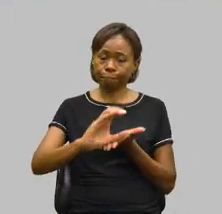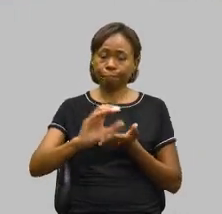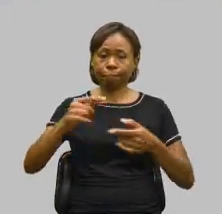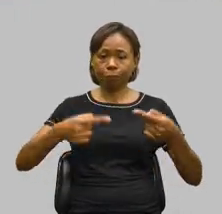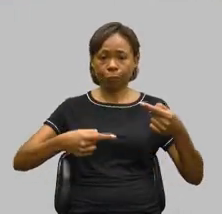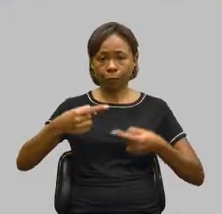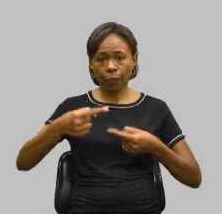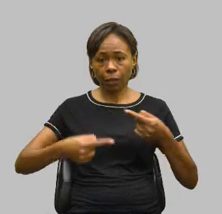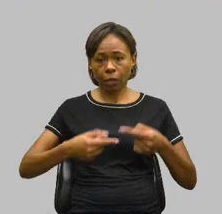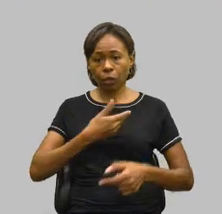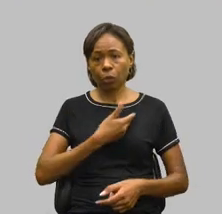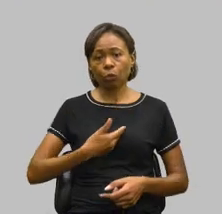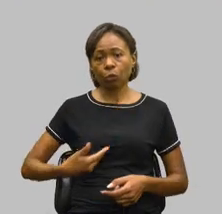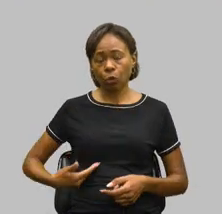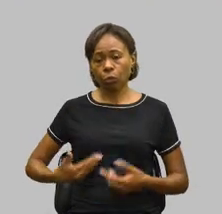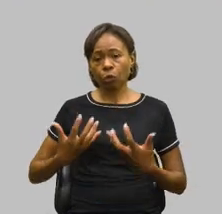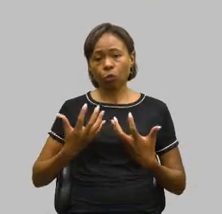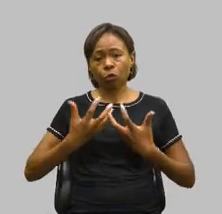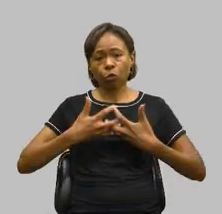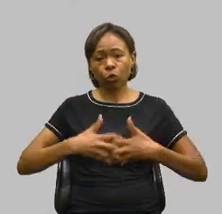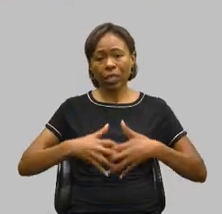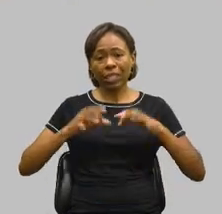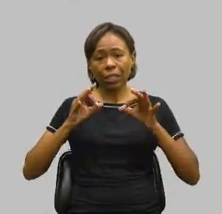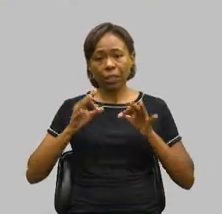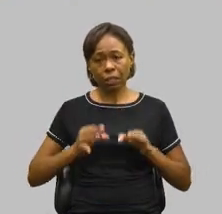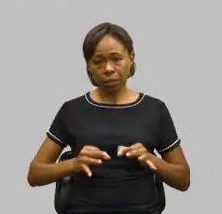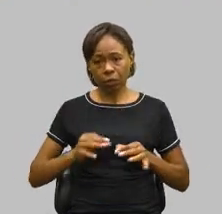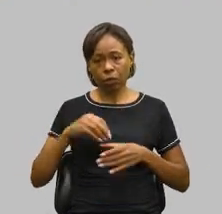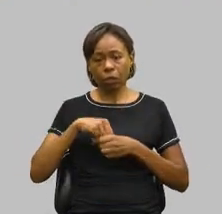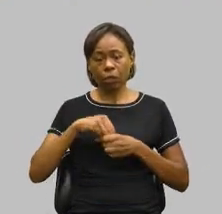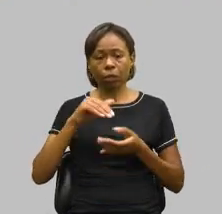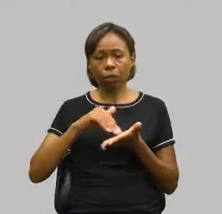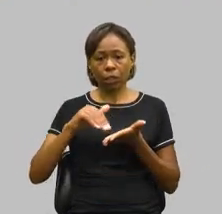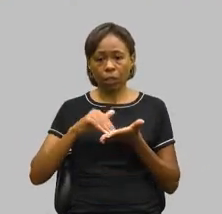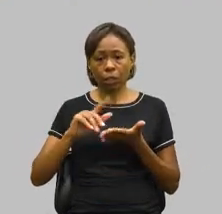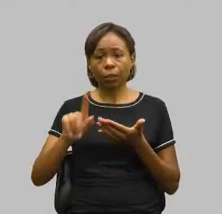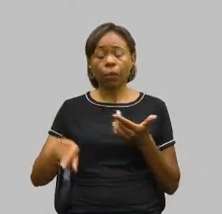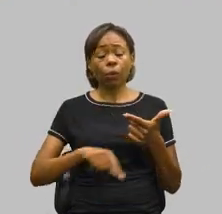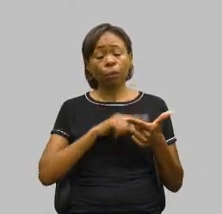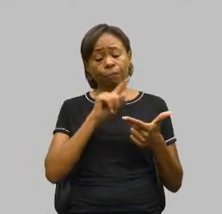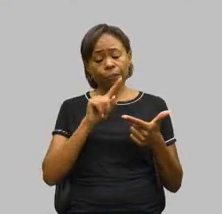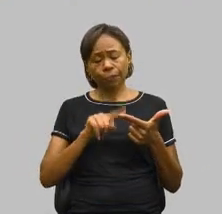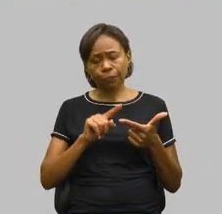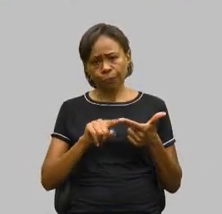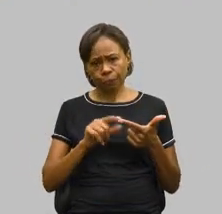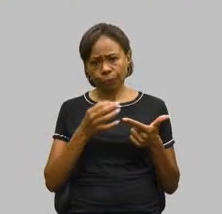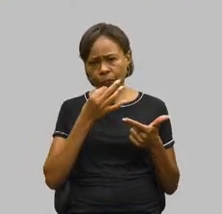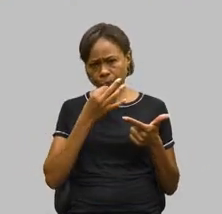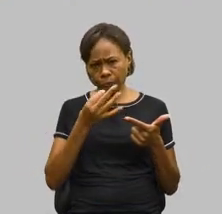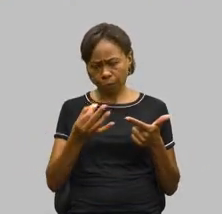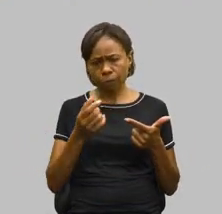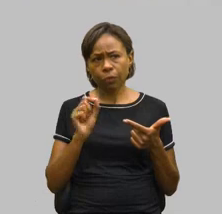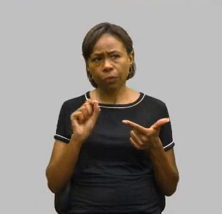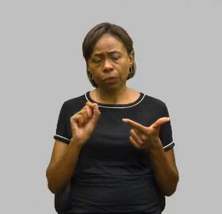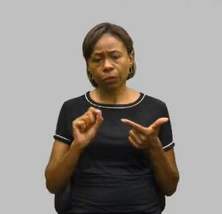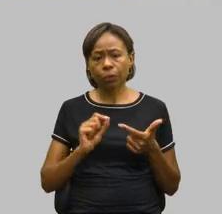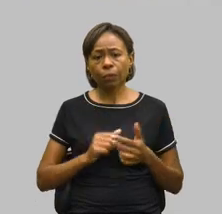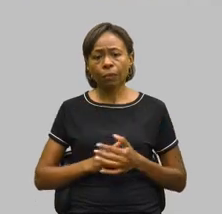possam funcionar dentro dessa secretaria Outro ponto que eu queria destacar